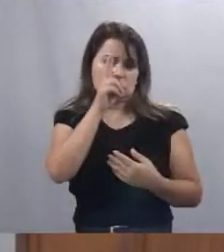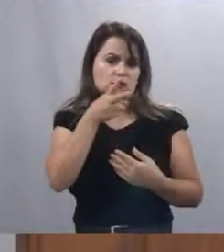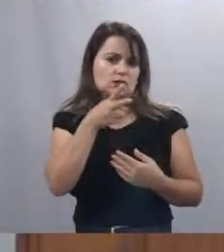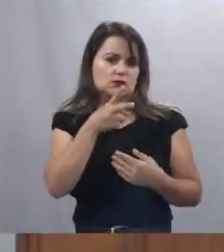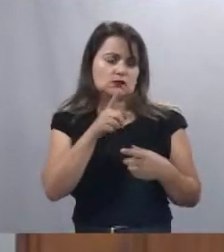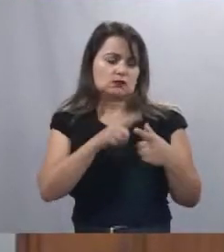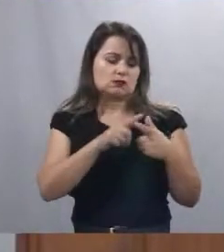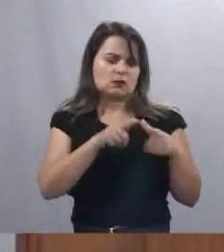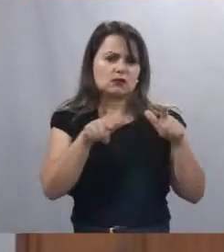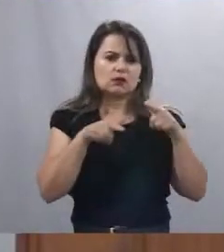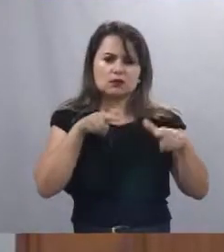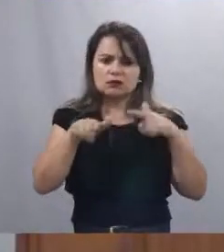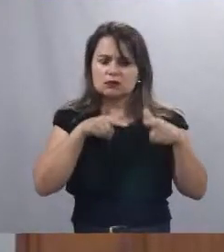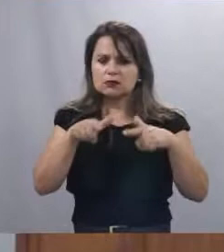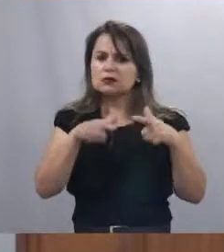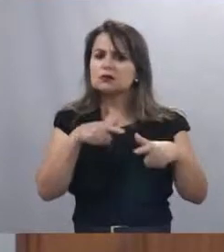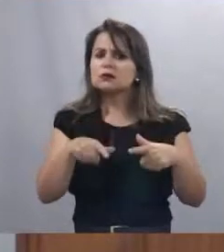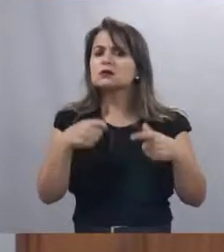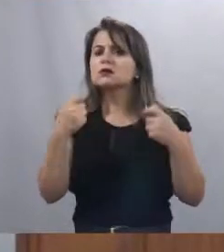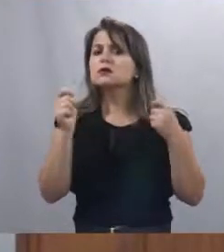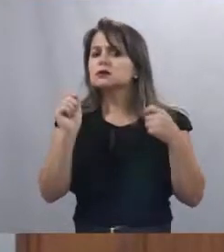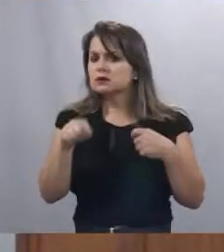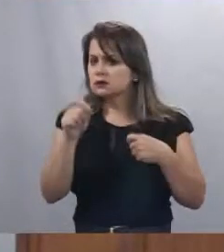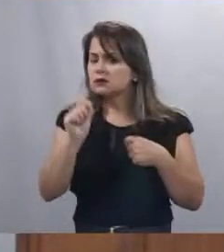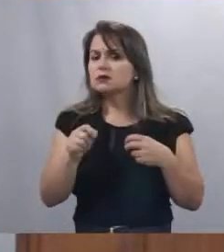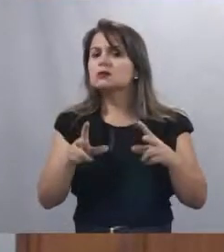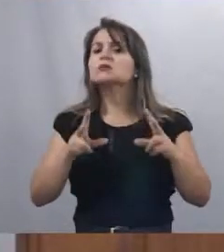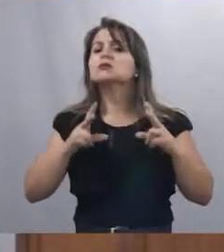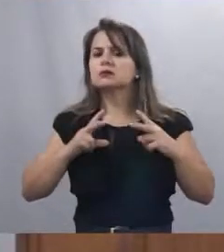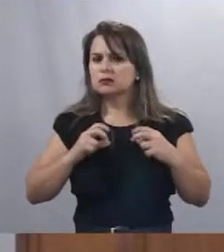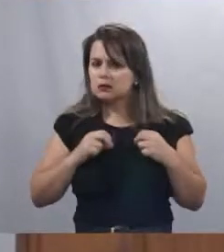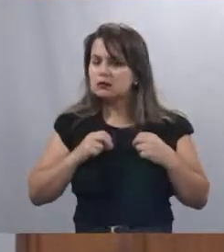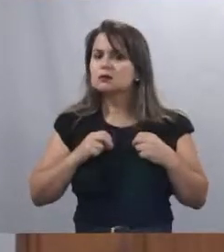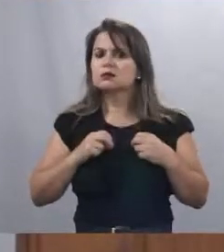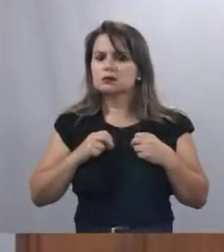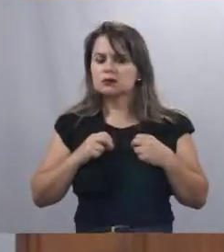são merecedores de valor, são merecedores